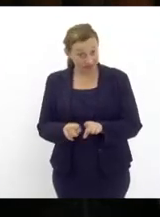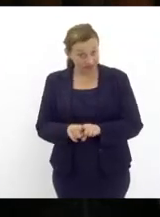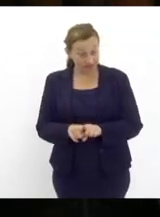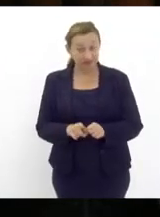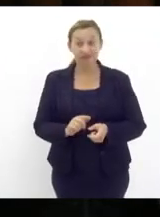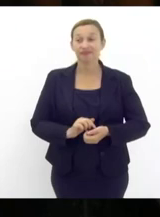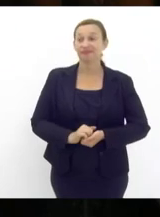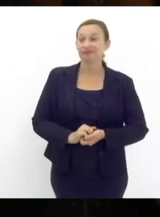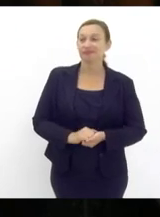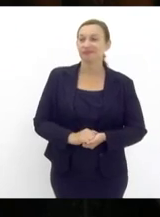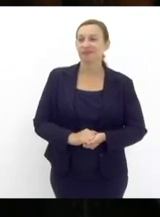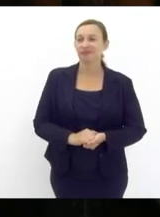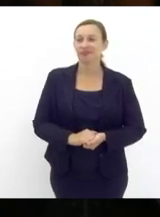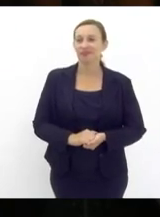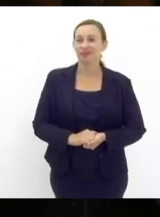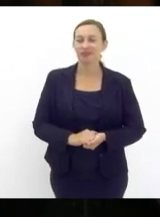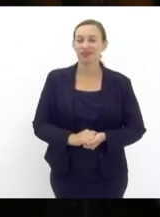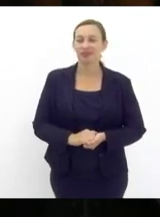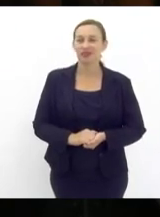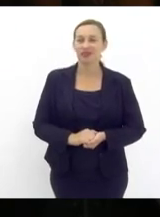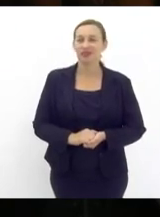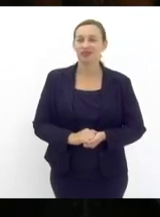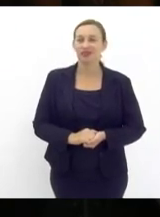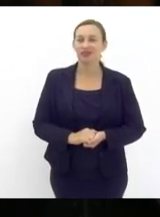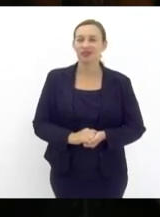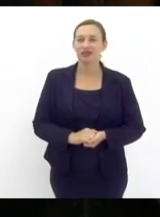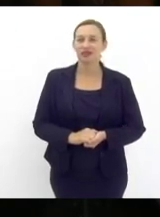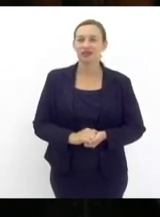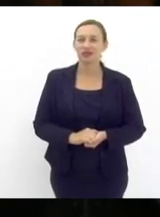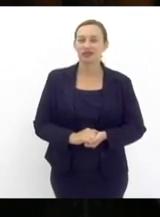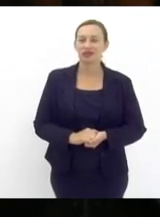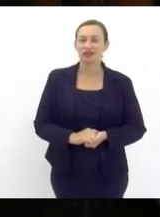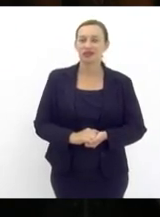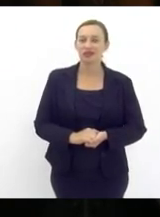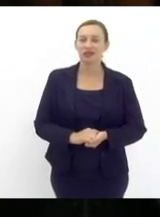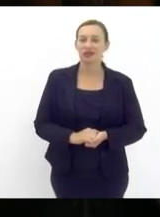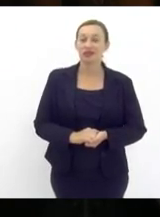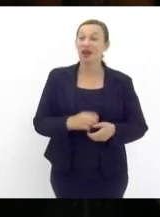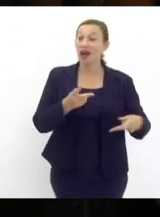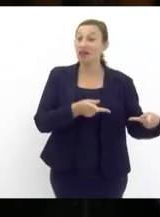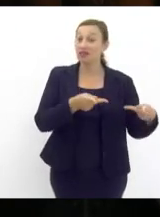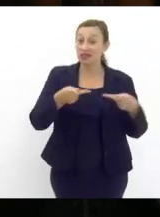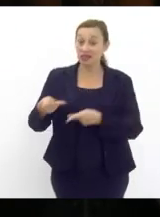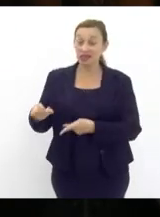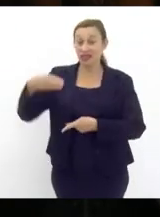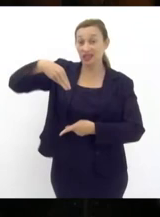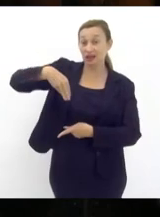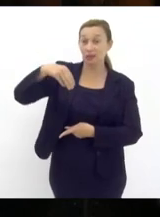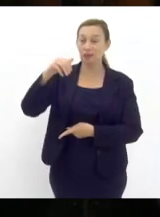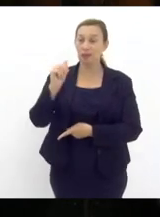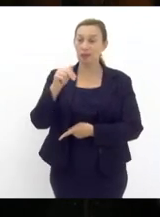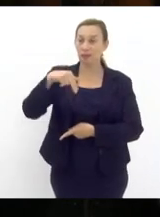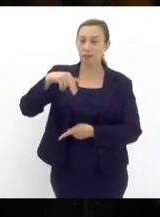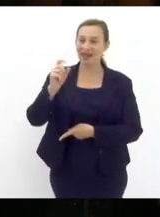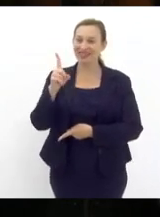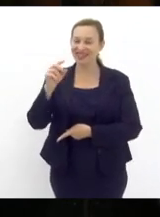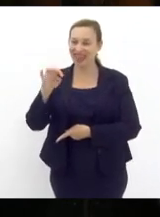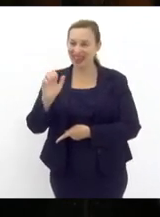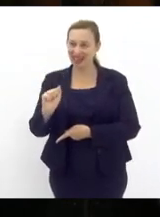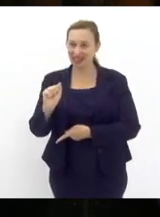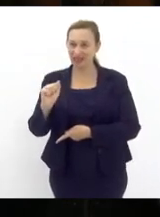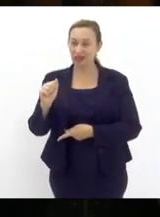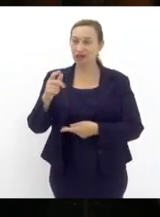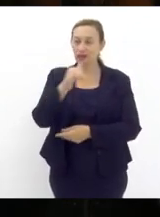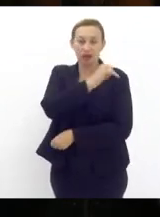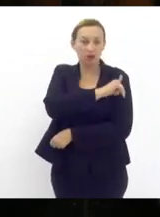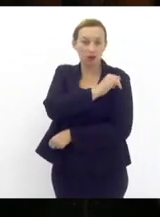ainda mais a passagem de Mandela pelo rio deixou grandes